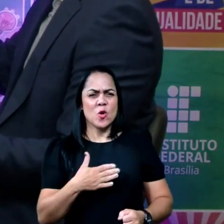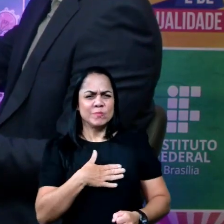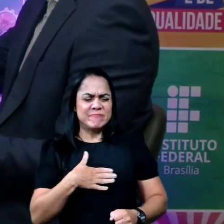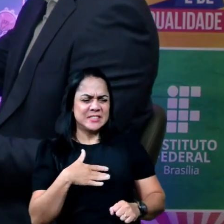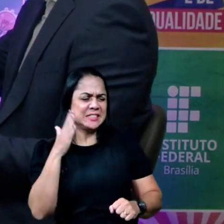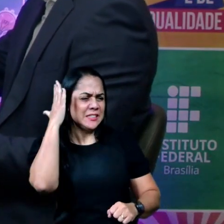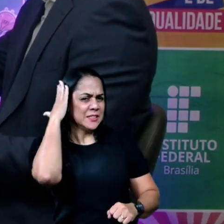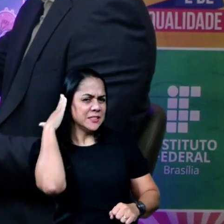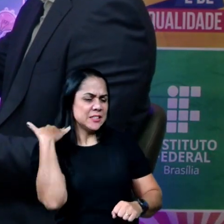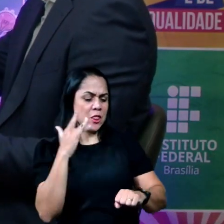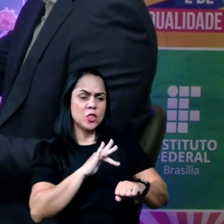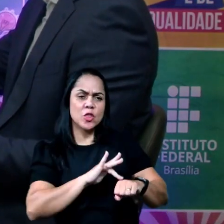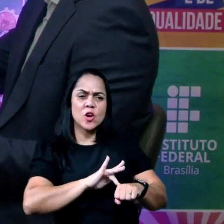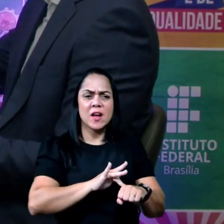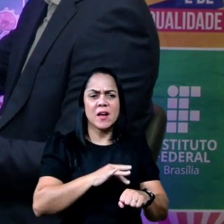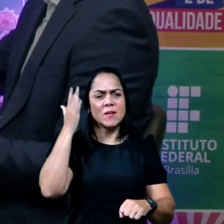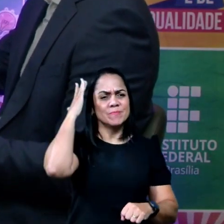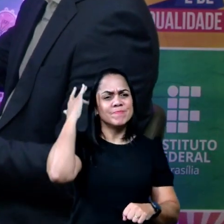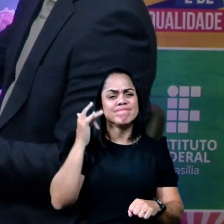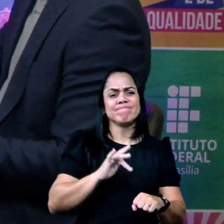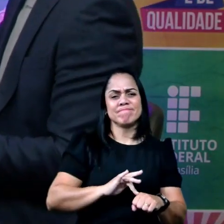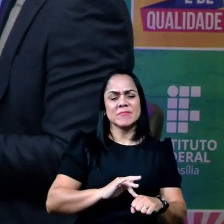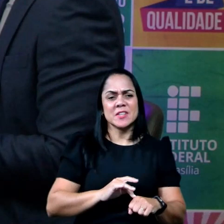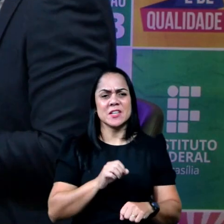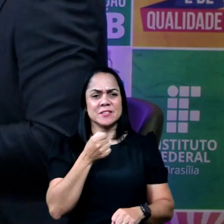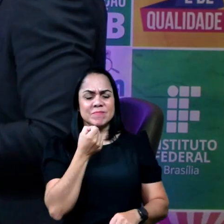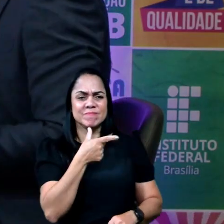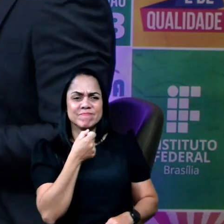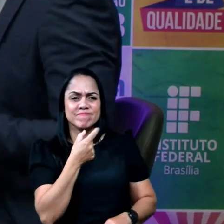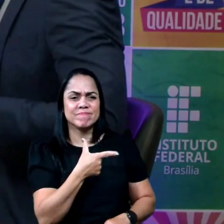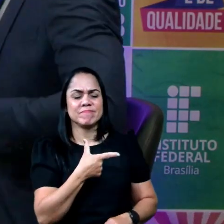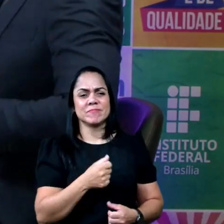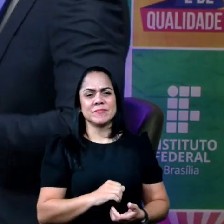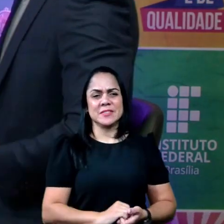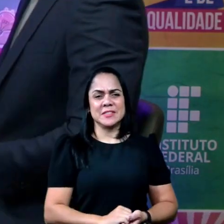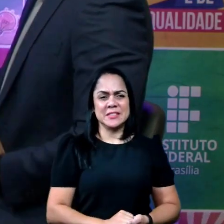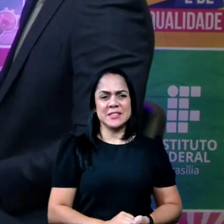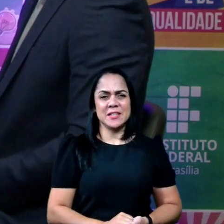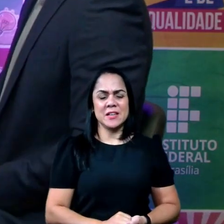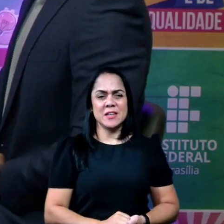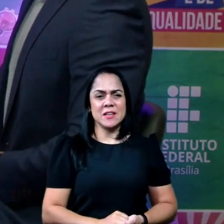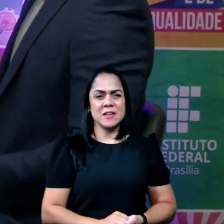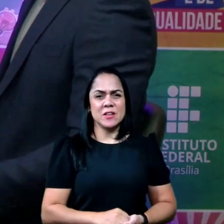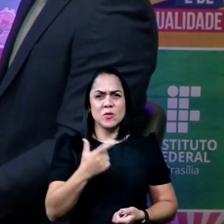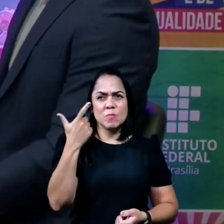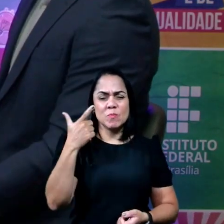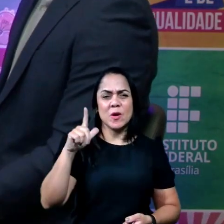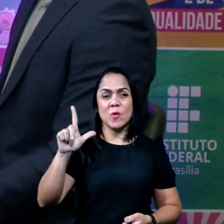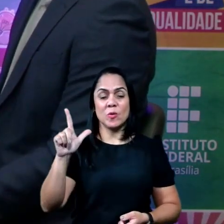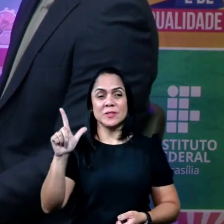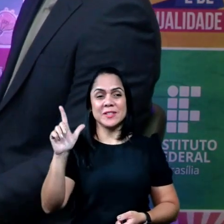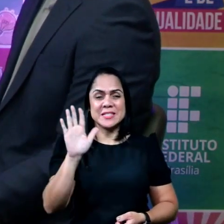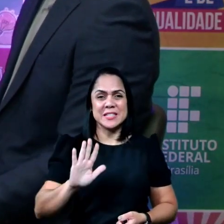da colega, gosta de fazer comentários, e inclusive, uma determinada vez, se sentiu autorizado a